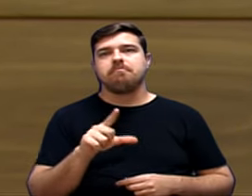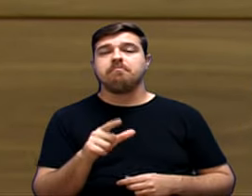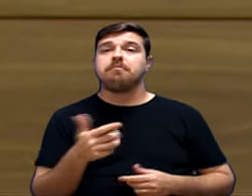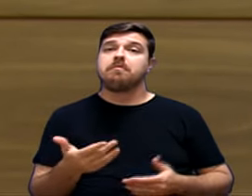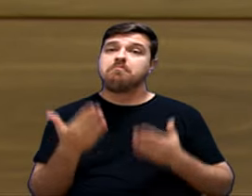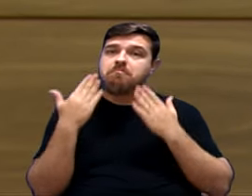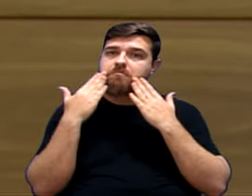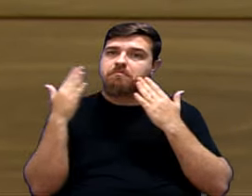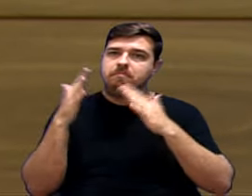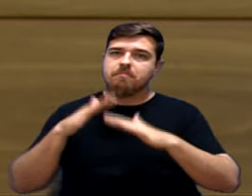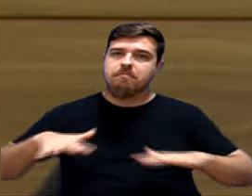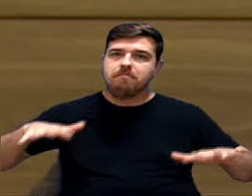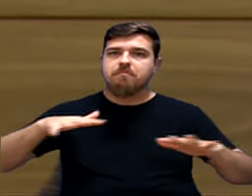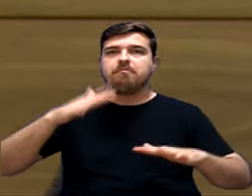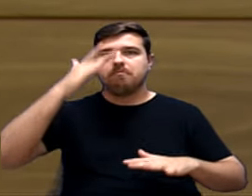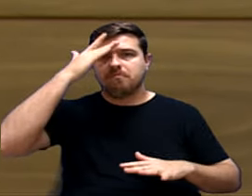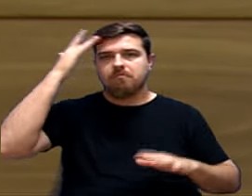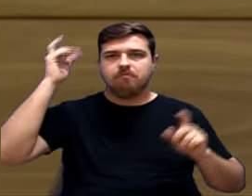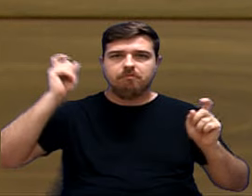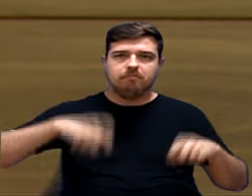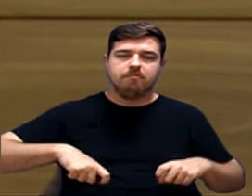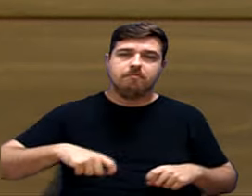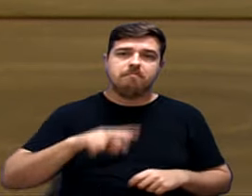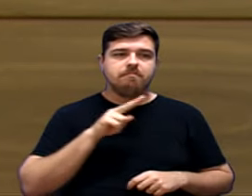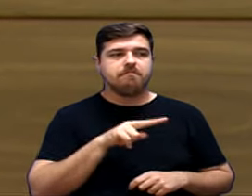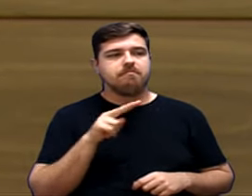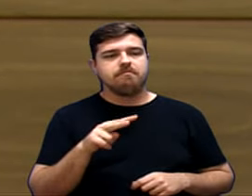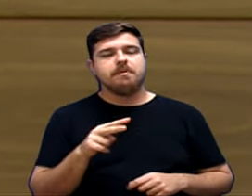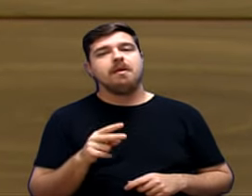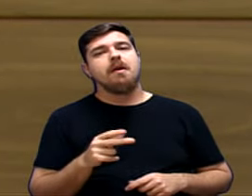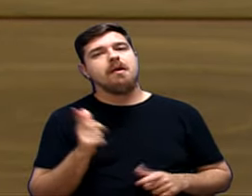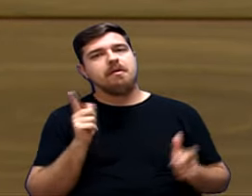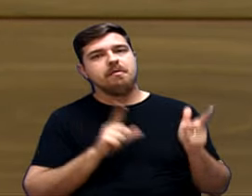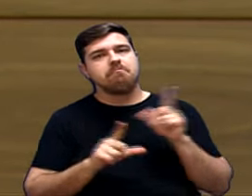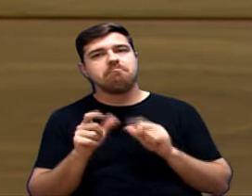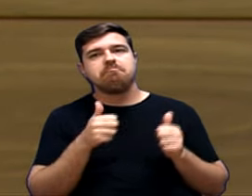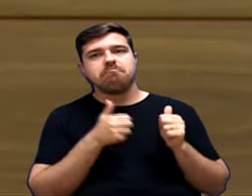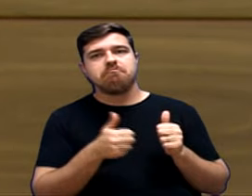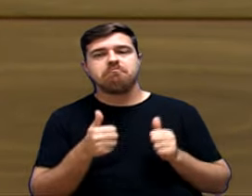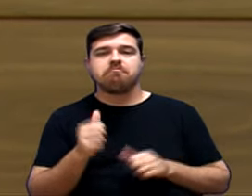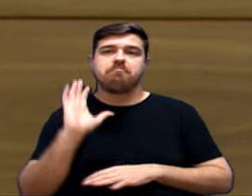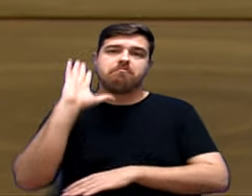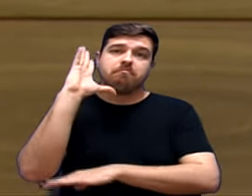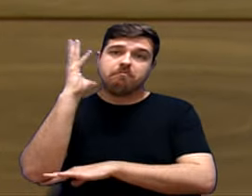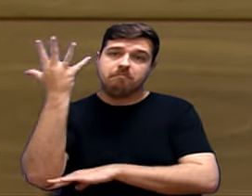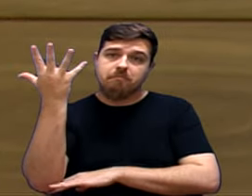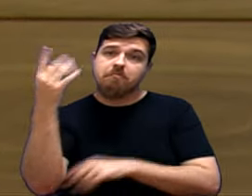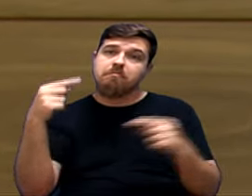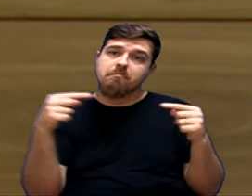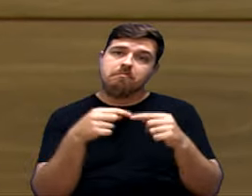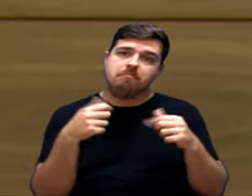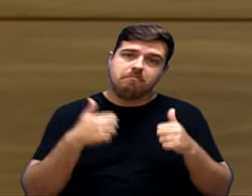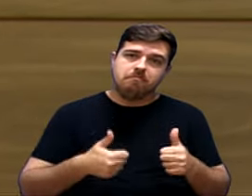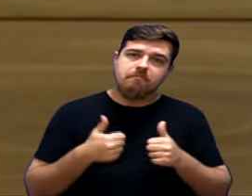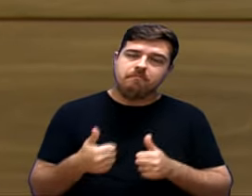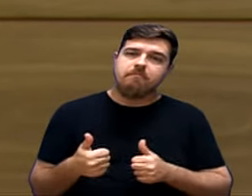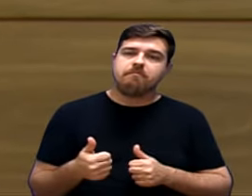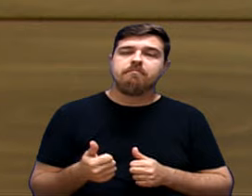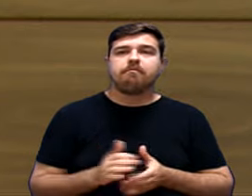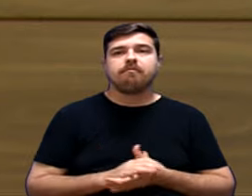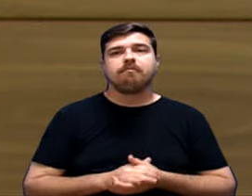Sorocaba que a gente teve esse ganho ambiental então é um plano ousado é um plano novo né com uma proposta